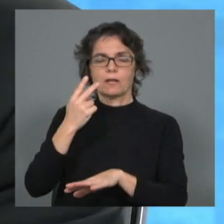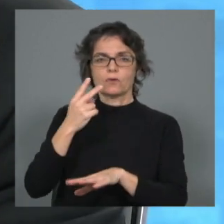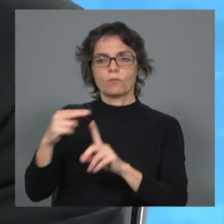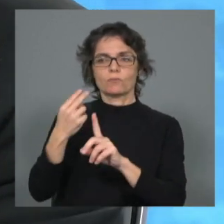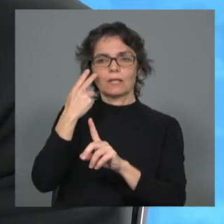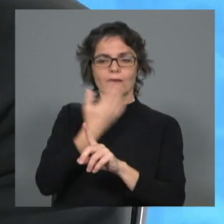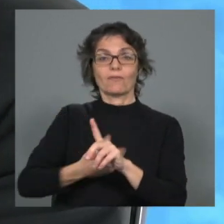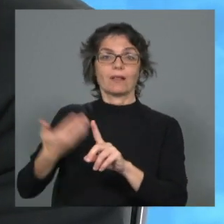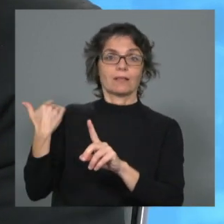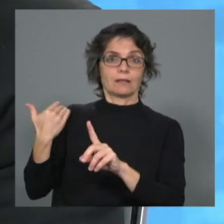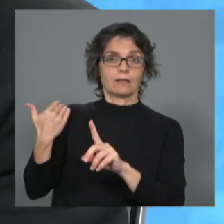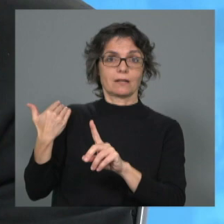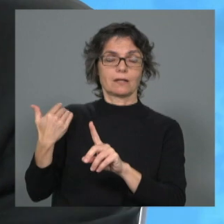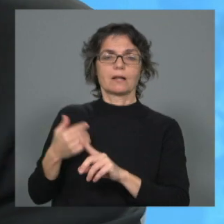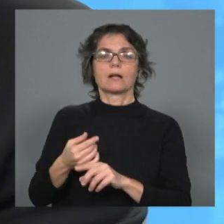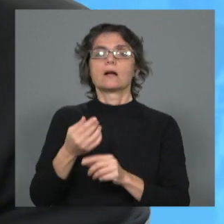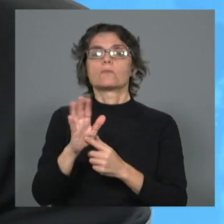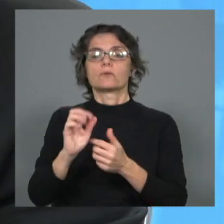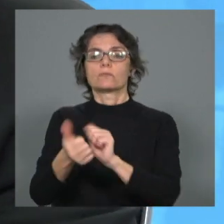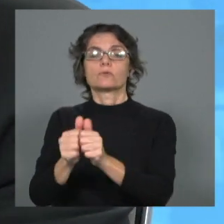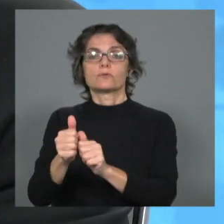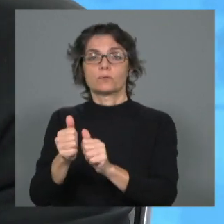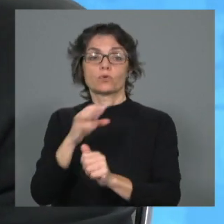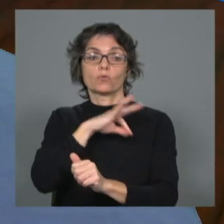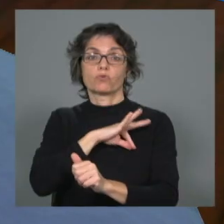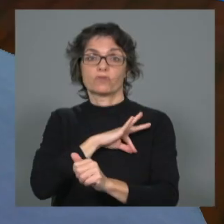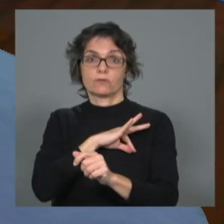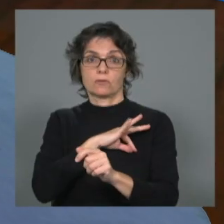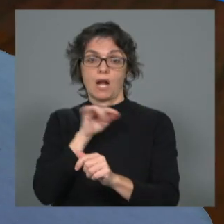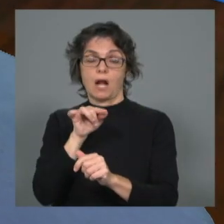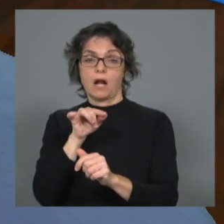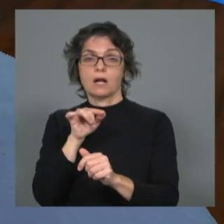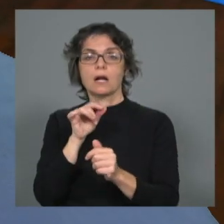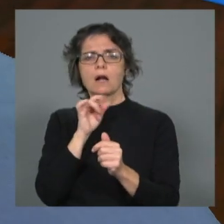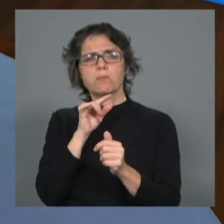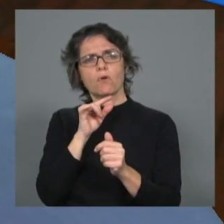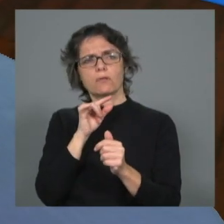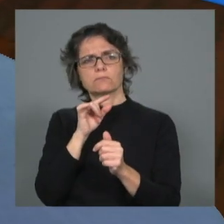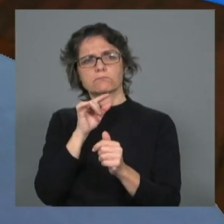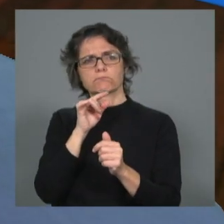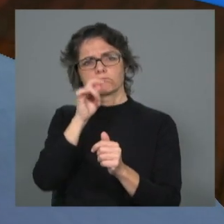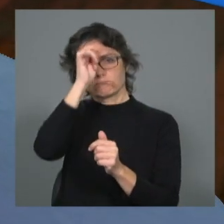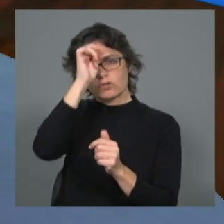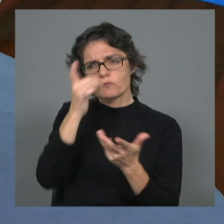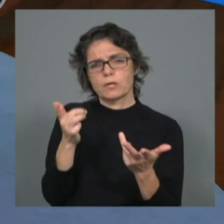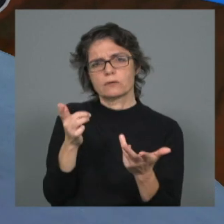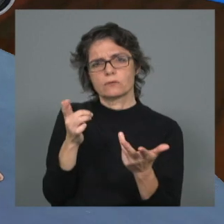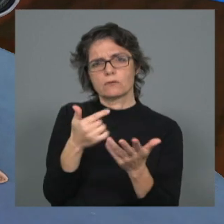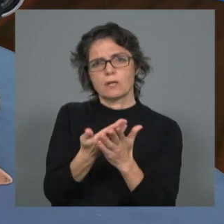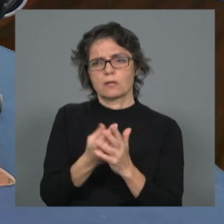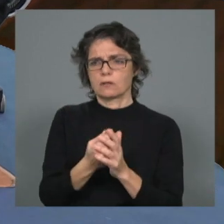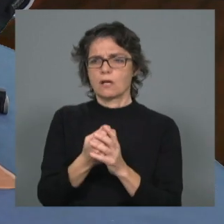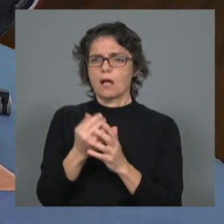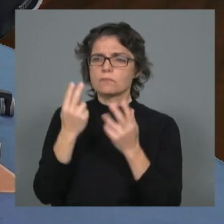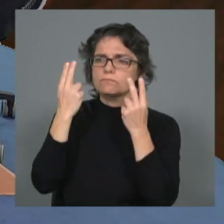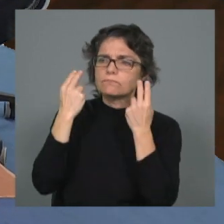daqui dizermos que o desporto também do âmbito profissional pode ser vivido com tolerância, pode ser vivido com humildade, pode ser vivido com